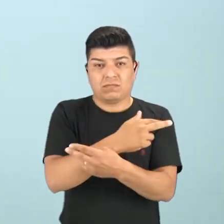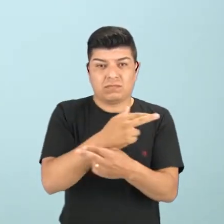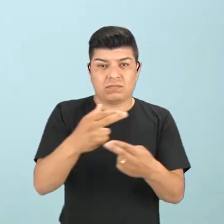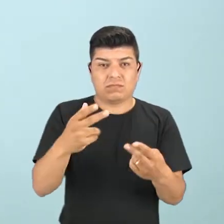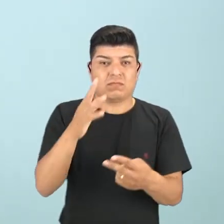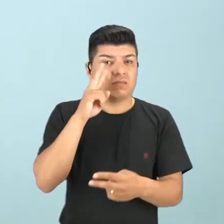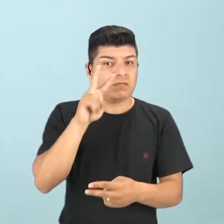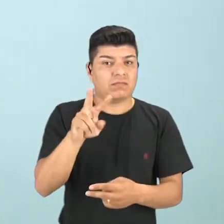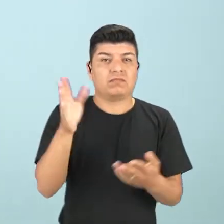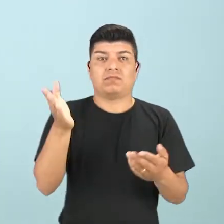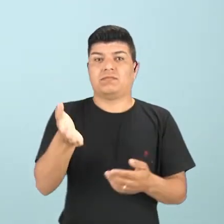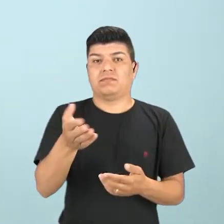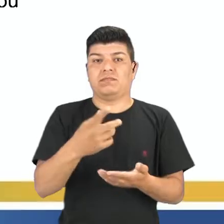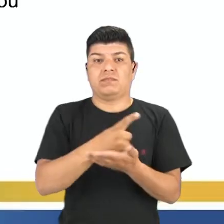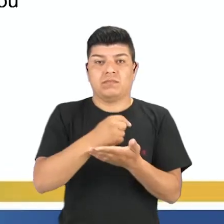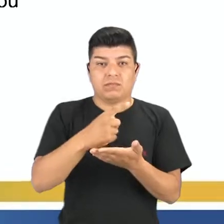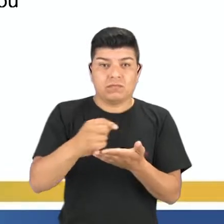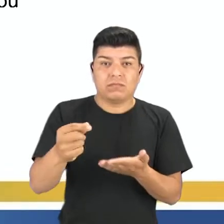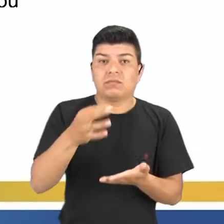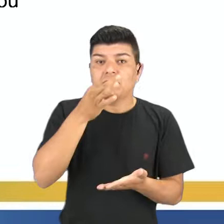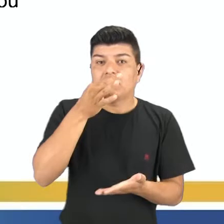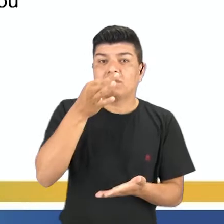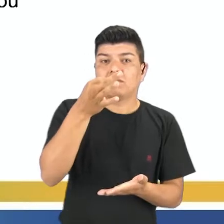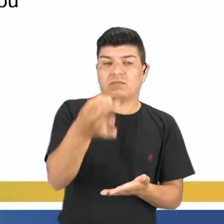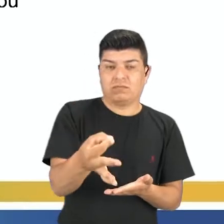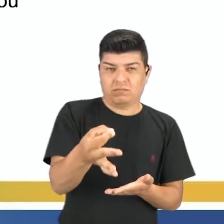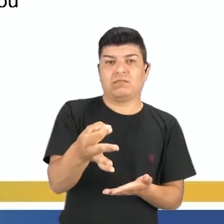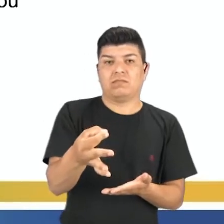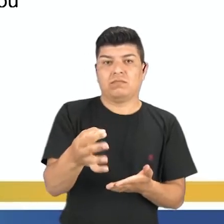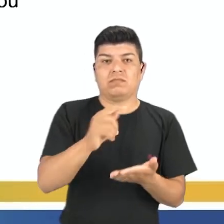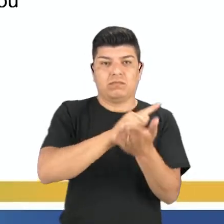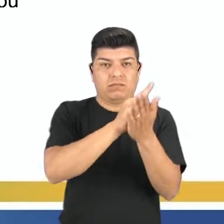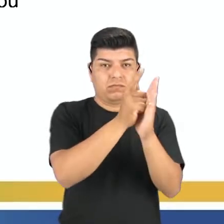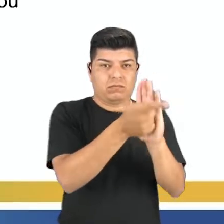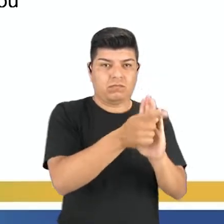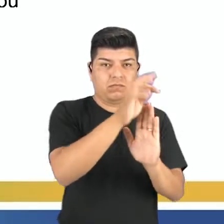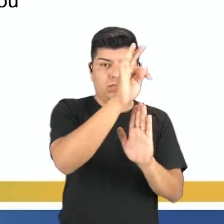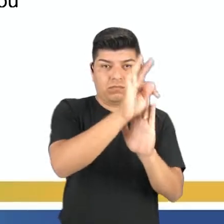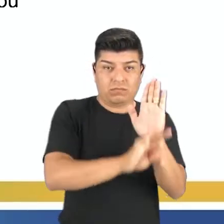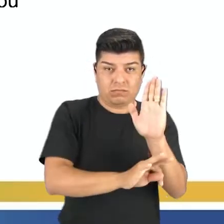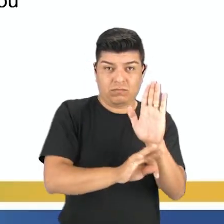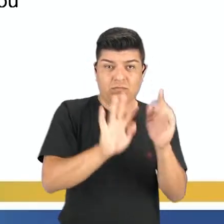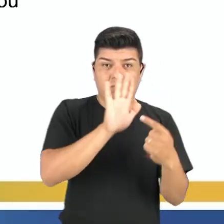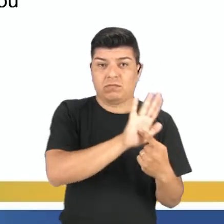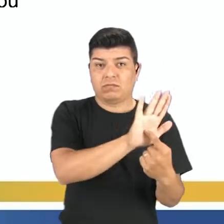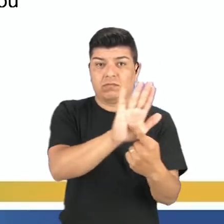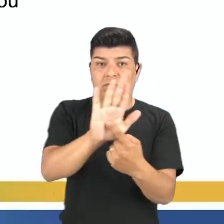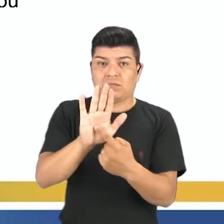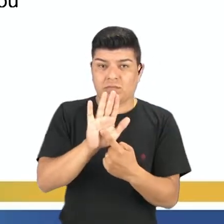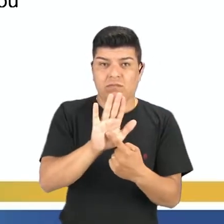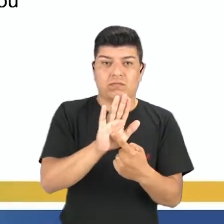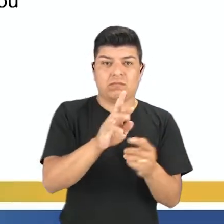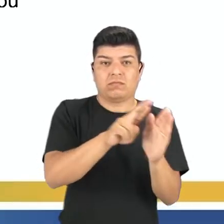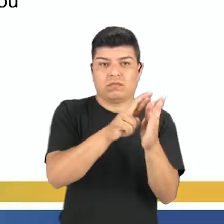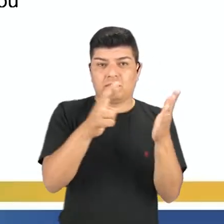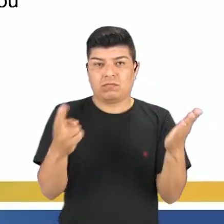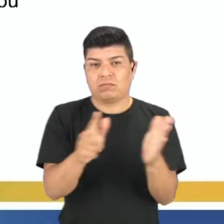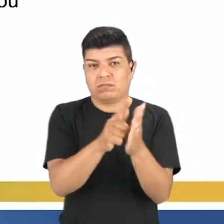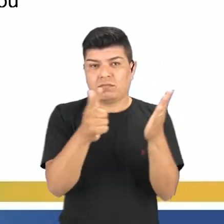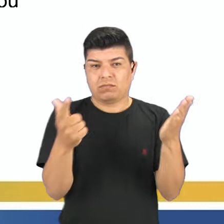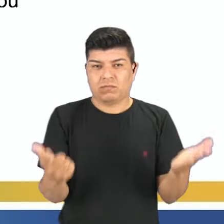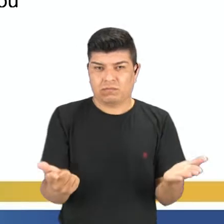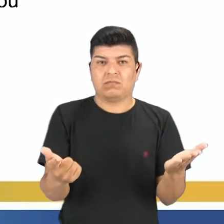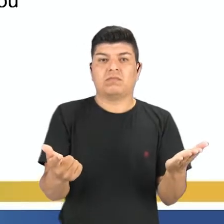sobre isso. Então vamos lá. O artigo de opinião é um gênero textual publicado normalmente em jornais, em revistas,